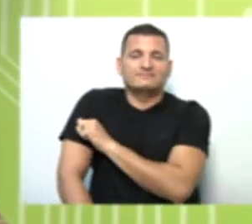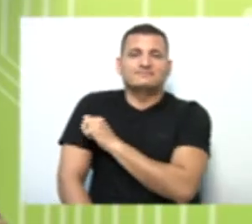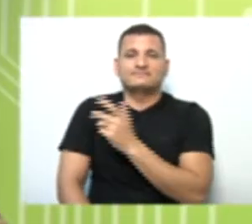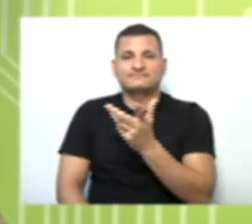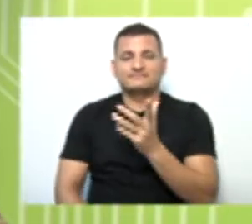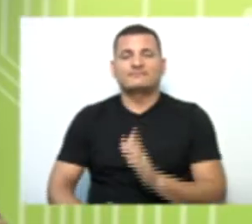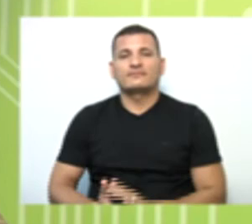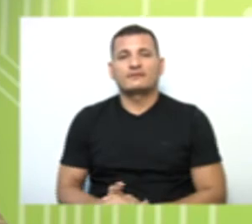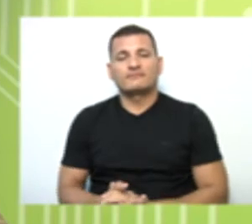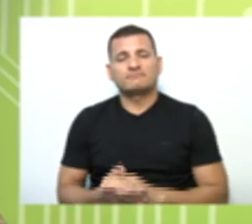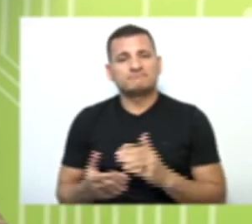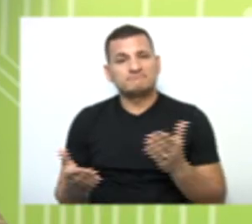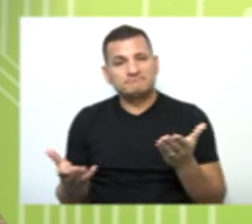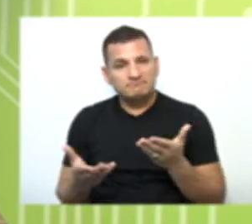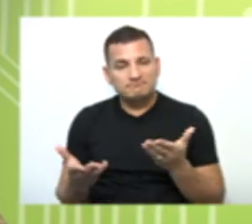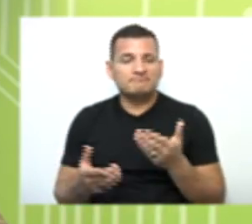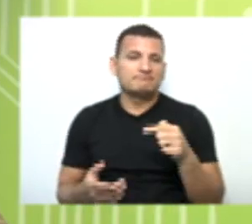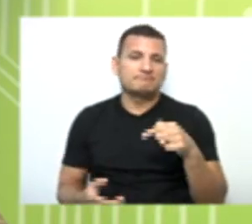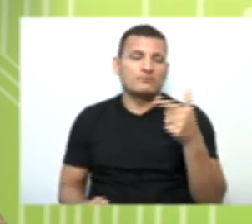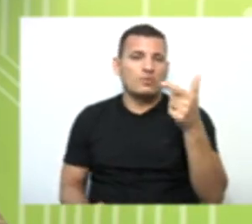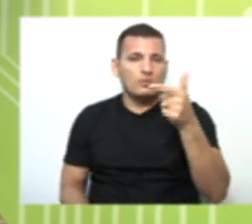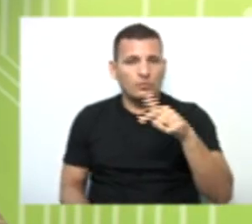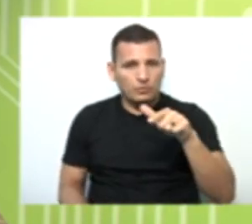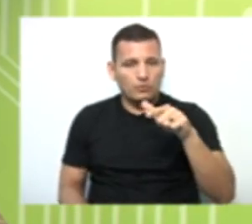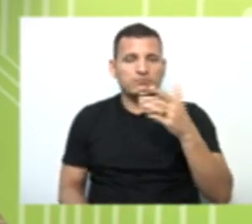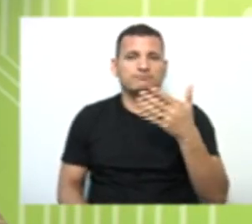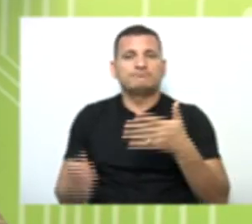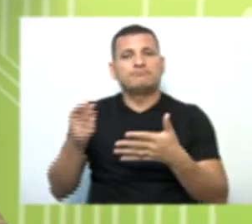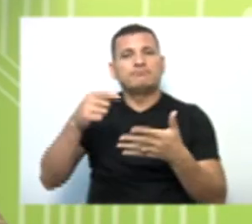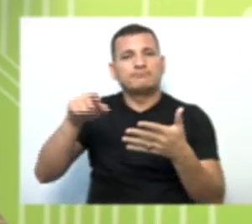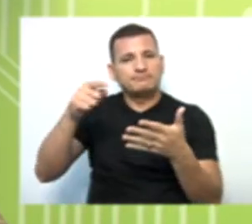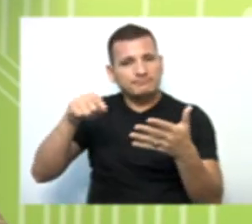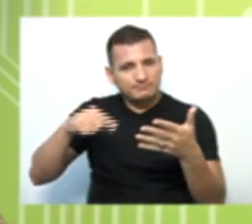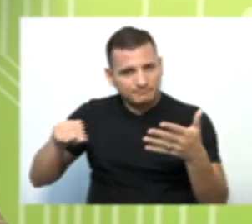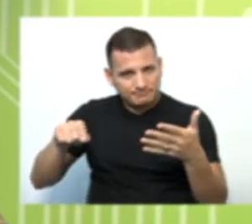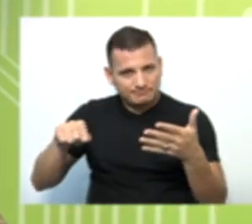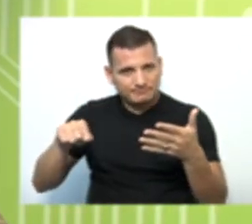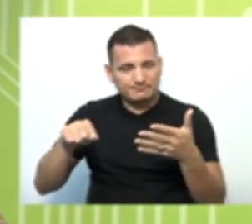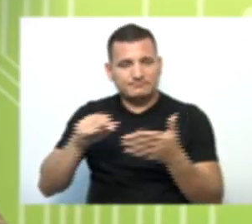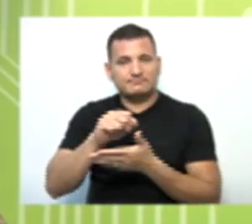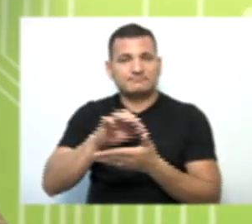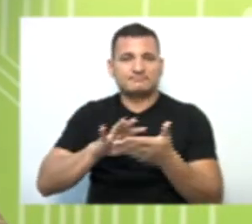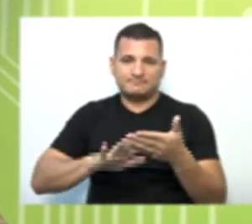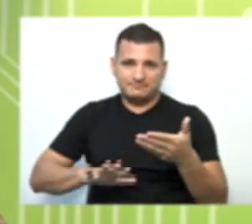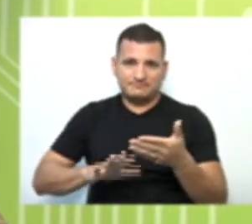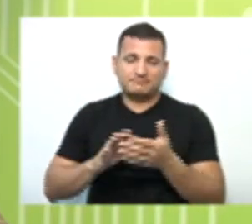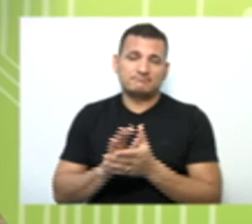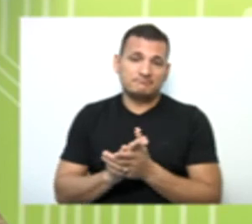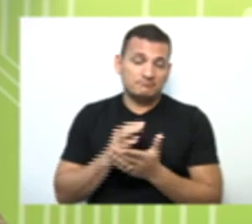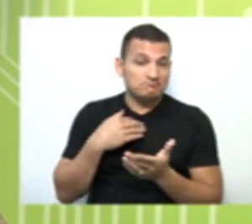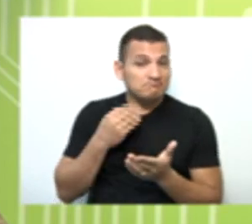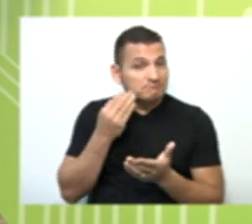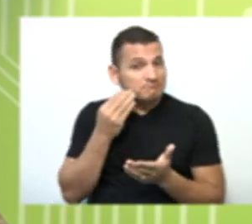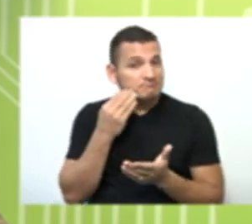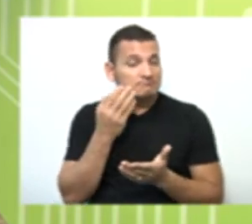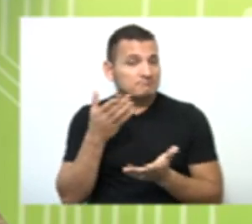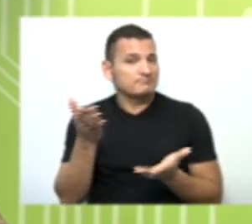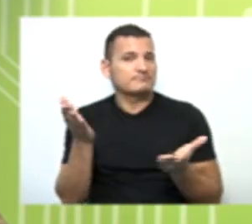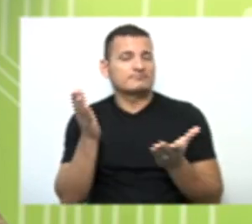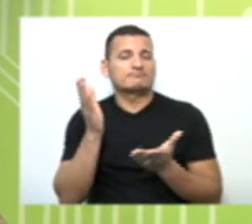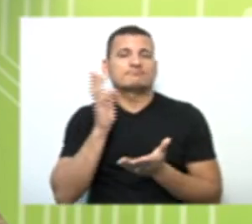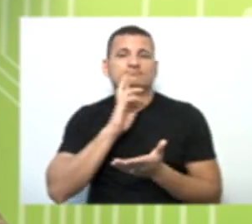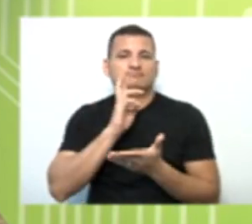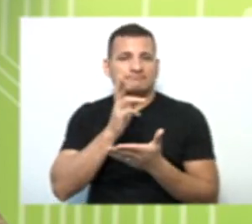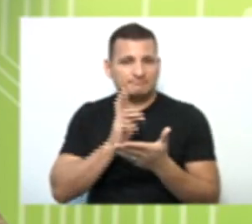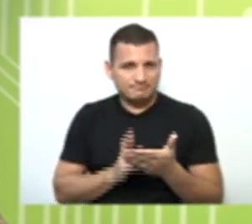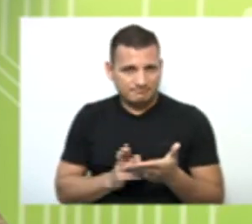aqui novamente para a correção das atividades de sala, né? Espero que todos tenham respondido